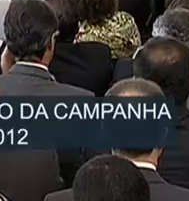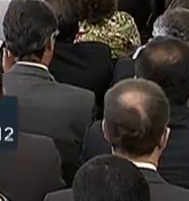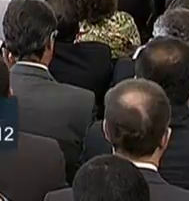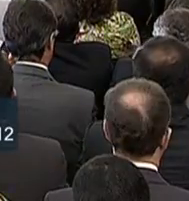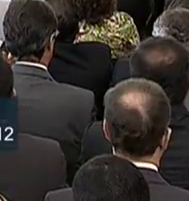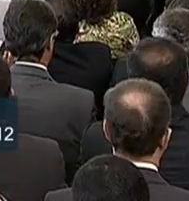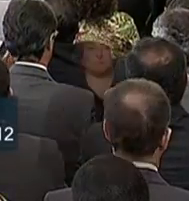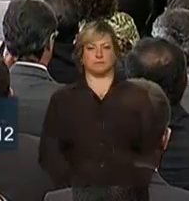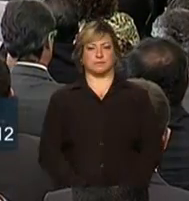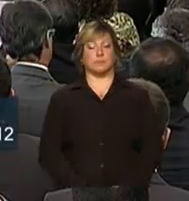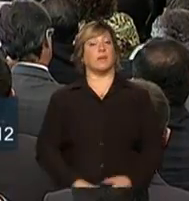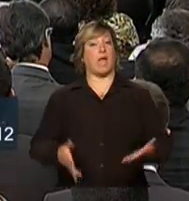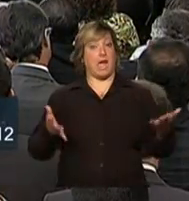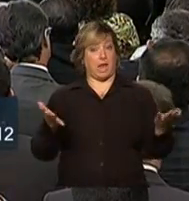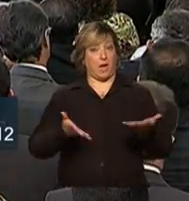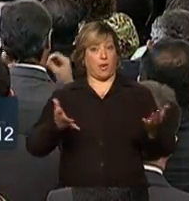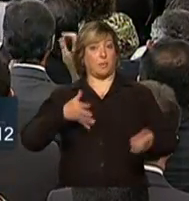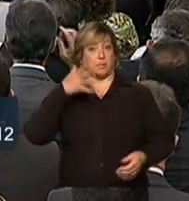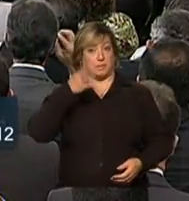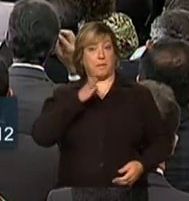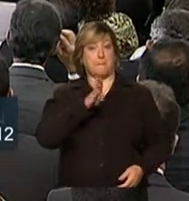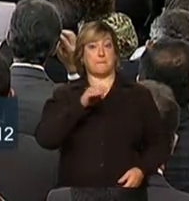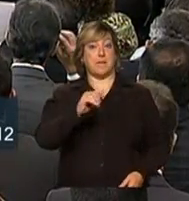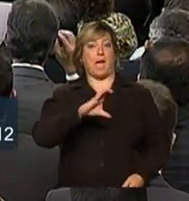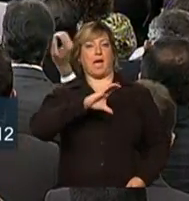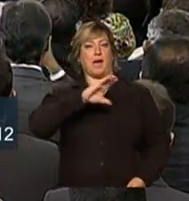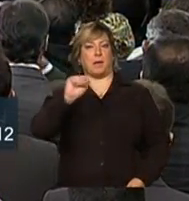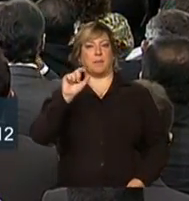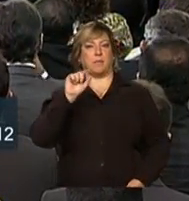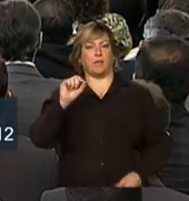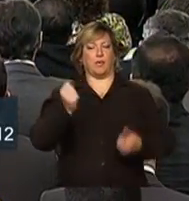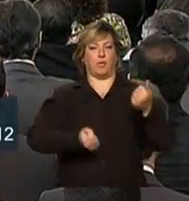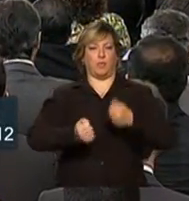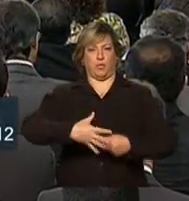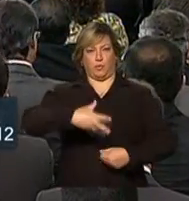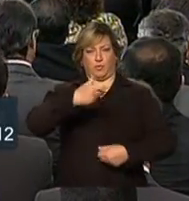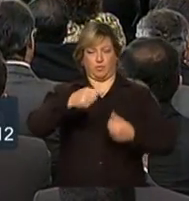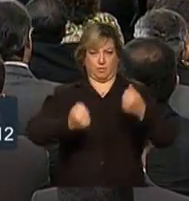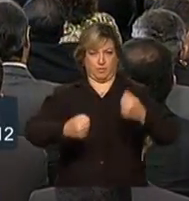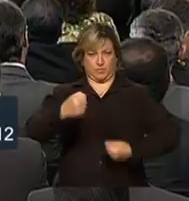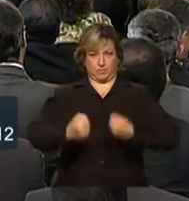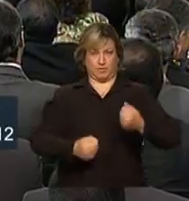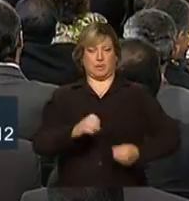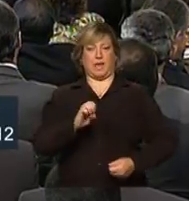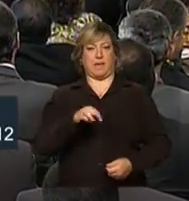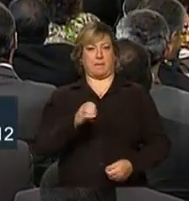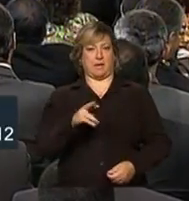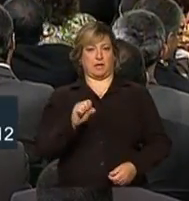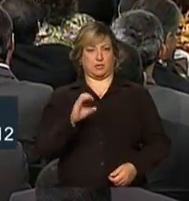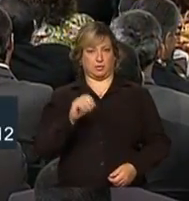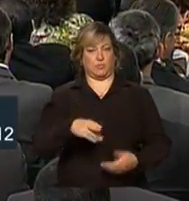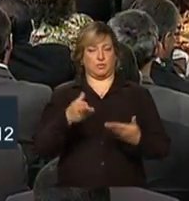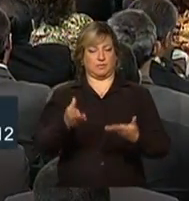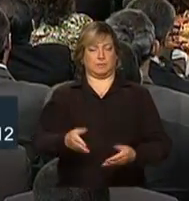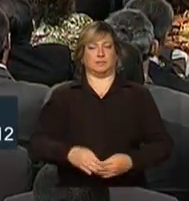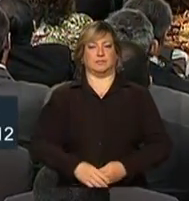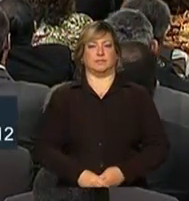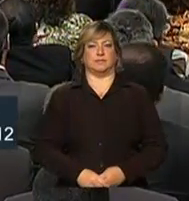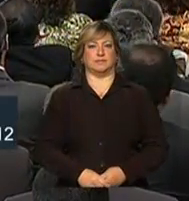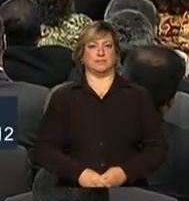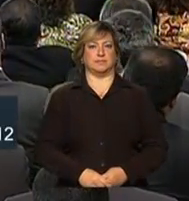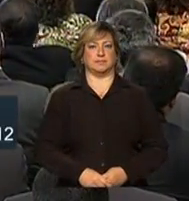Ouviremos a seguir as palavras do bicampeão de Fórmula 1 e campeão de Fórmula Indy, Emerson Fittipaldi.